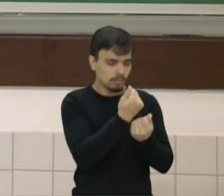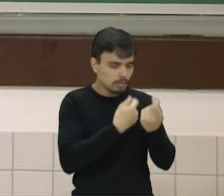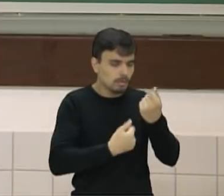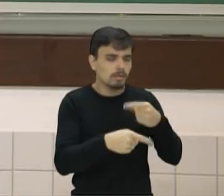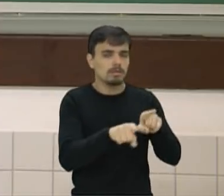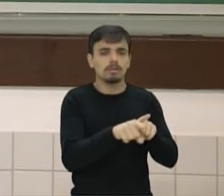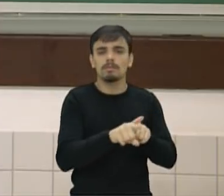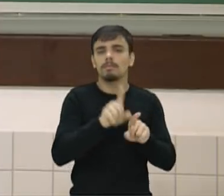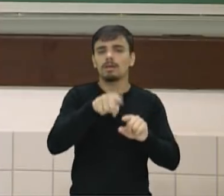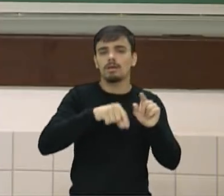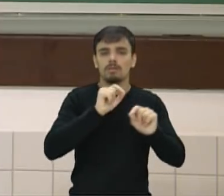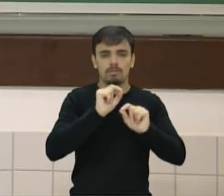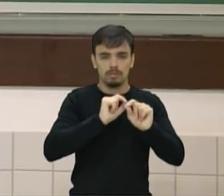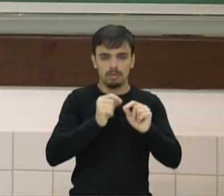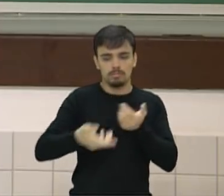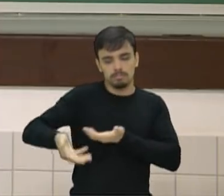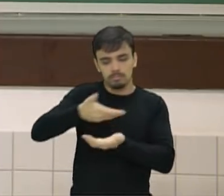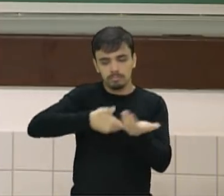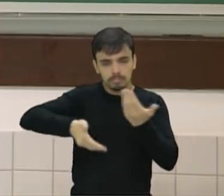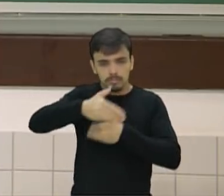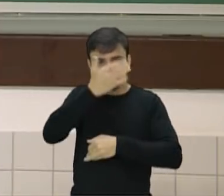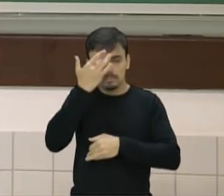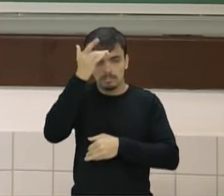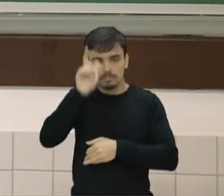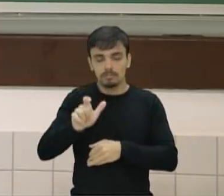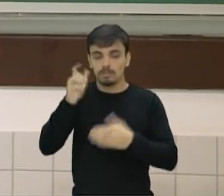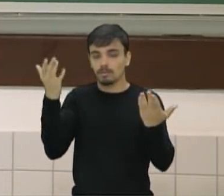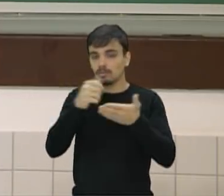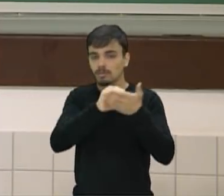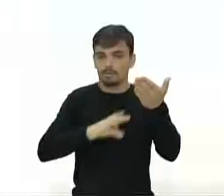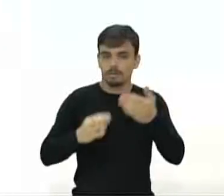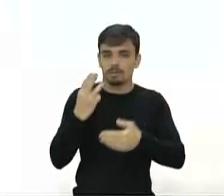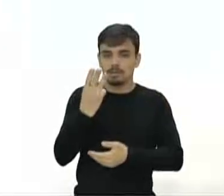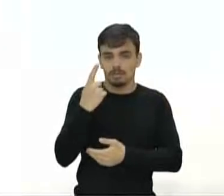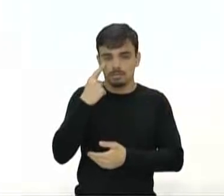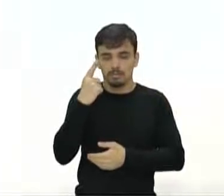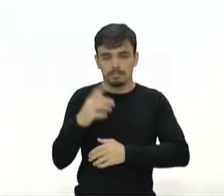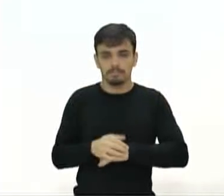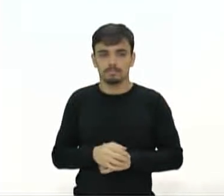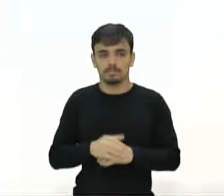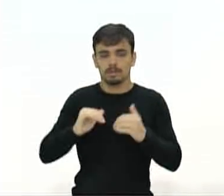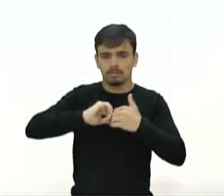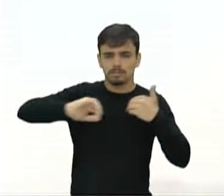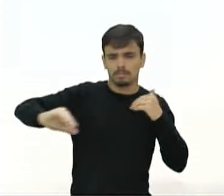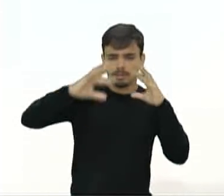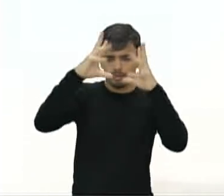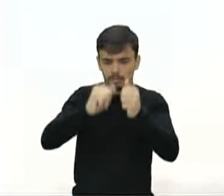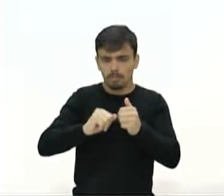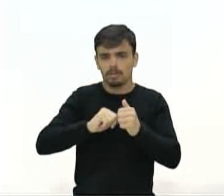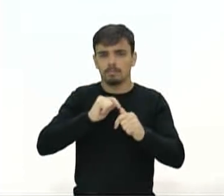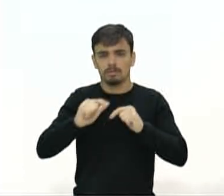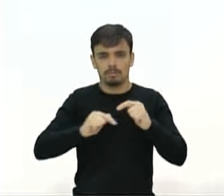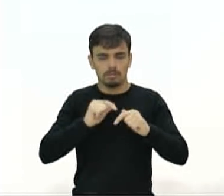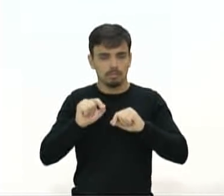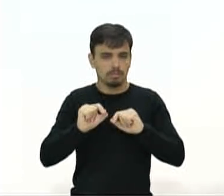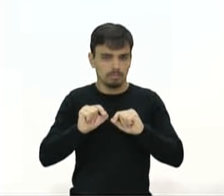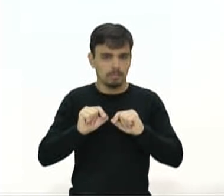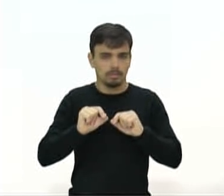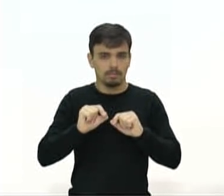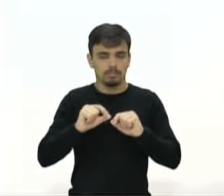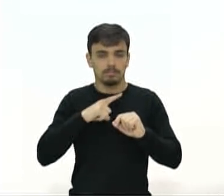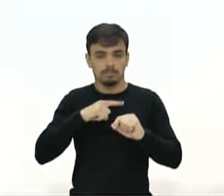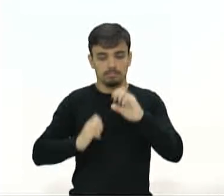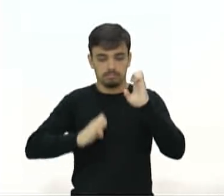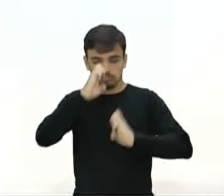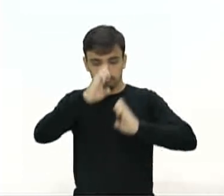trabalho vai integrar as pessoas. Atividade 3, ao separar completamente o patrão e empregado, a grande